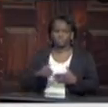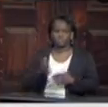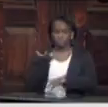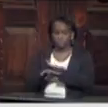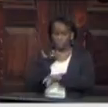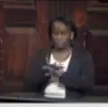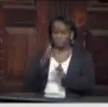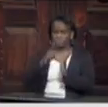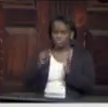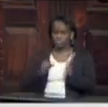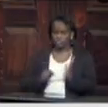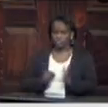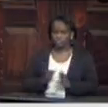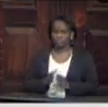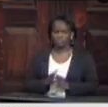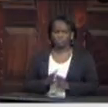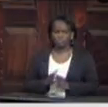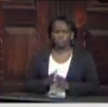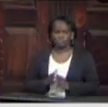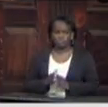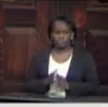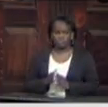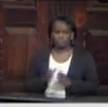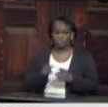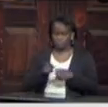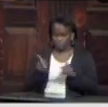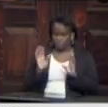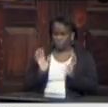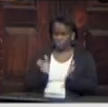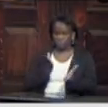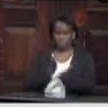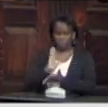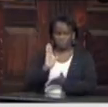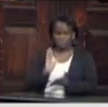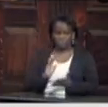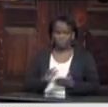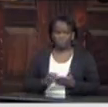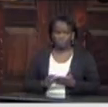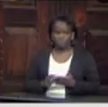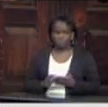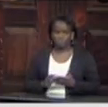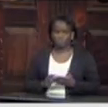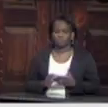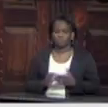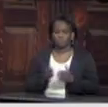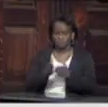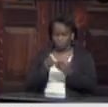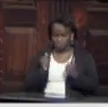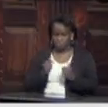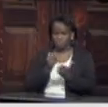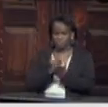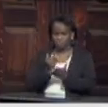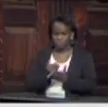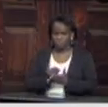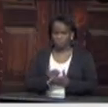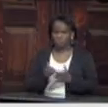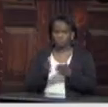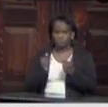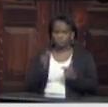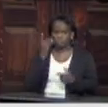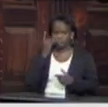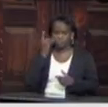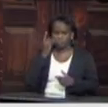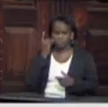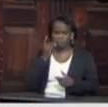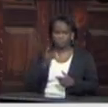matéria destacada. Os senhores que aprovam estão aprovados. Verificação nominal. Verificação solicitada pelos